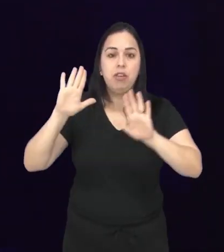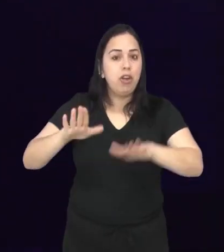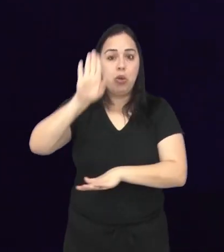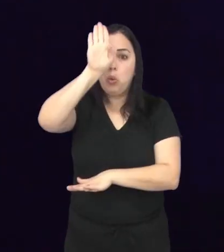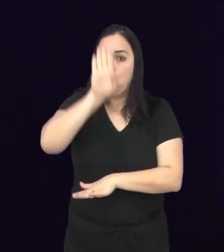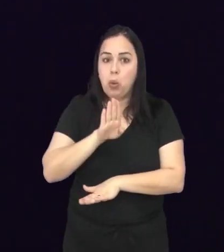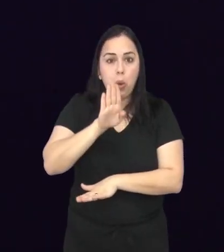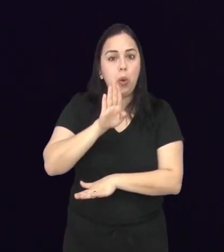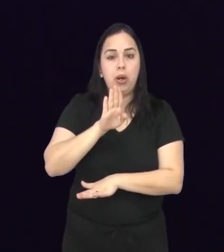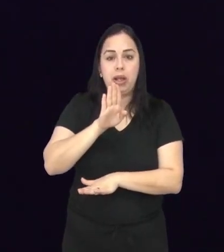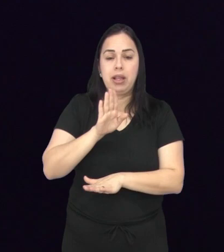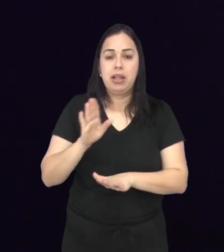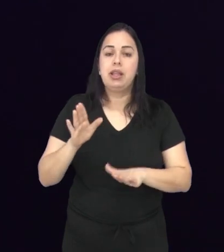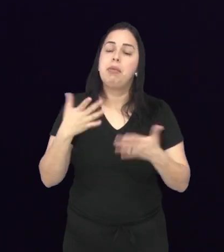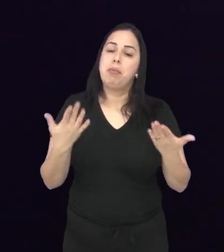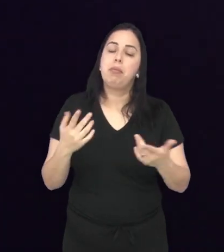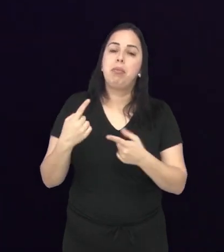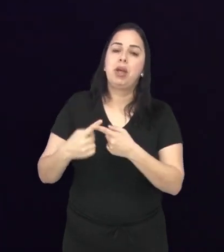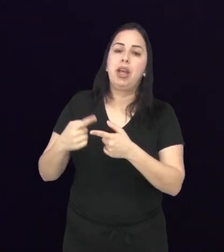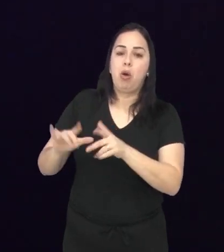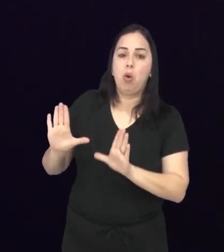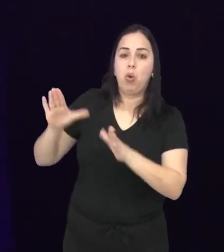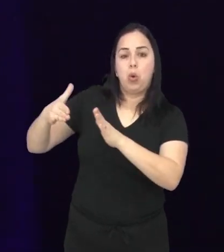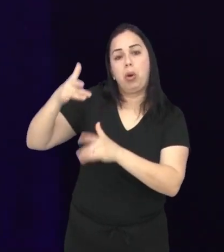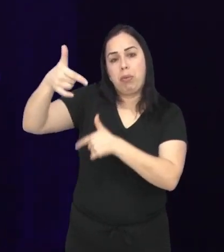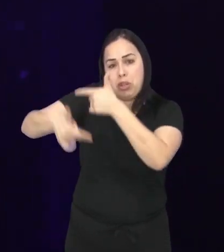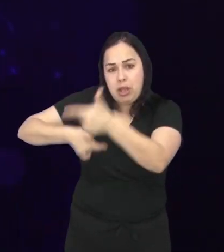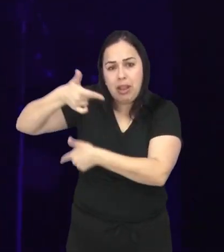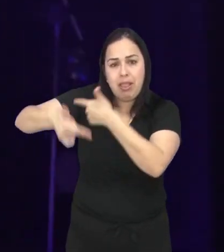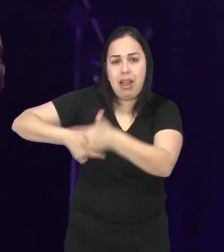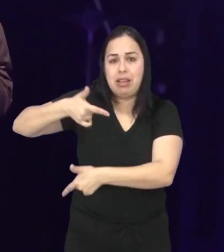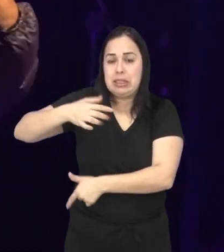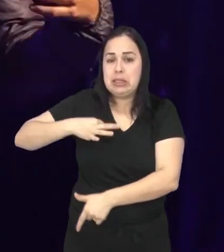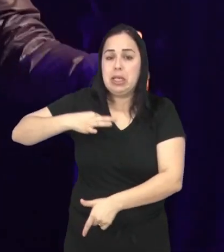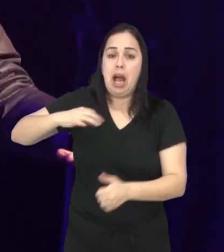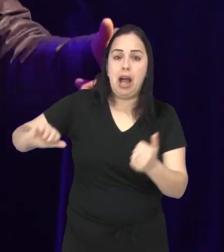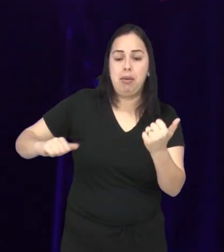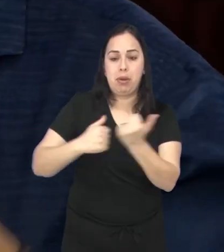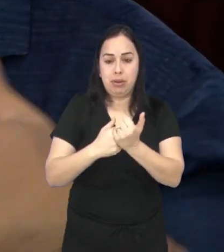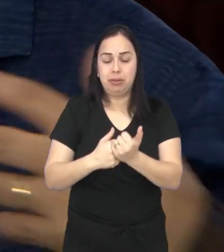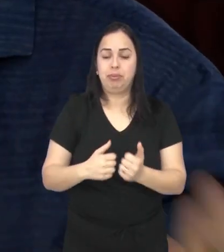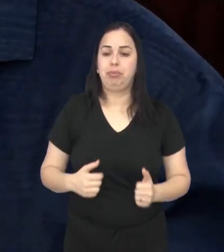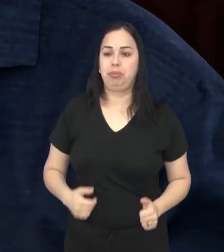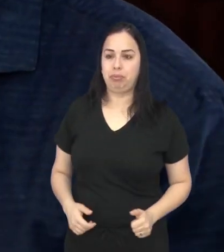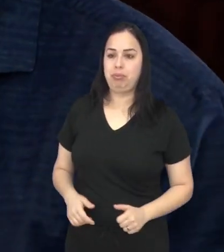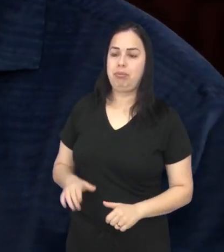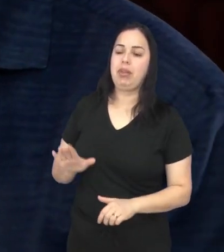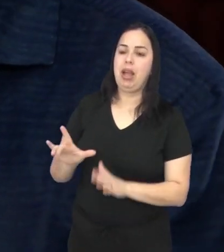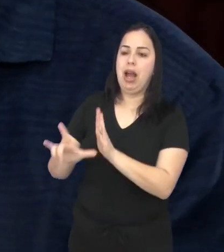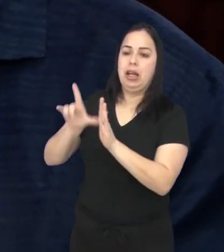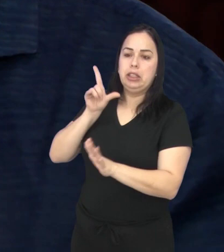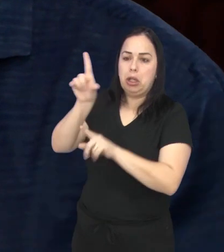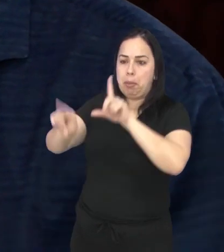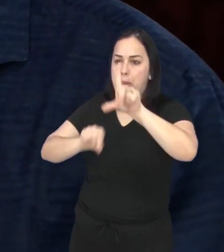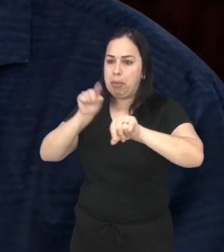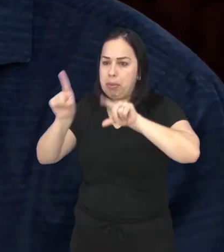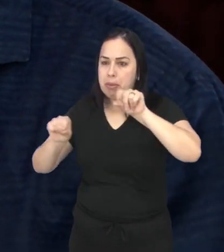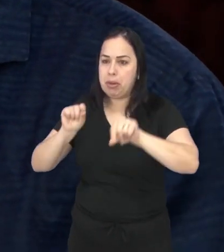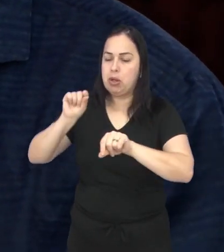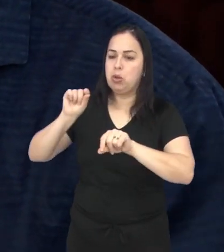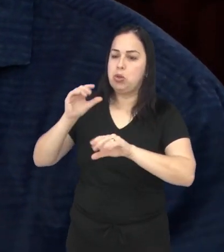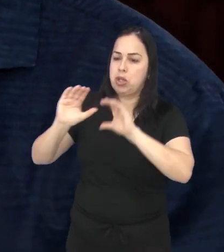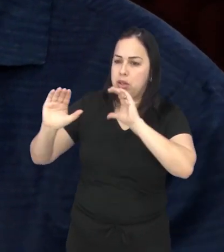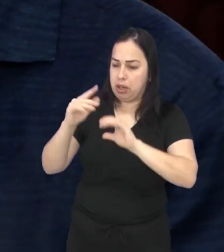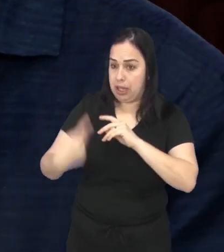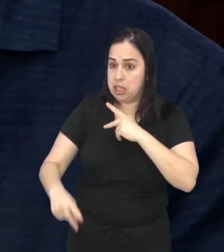foi gratuito para quem participou, graças ao trabalho de uma grande equipe de voluntários. Foi feita uma curadoria entre os artistas daqui de São